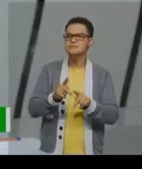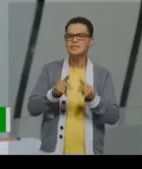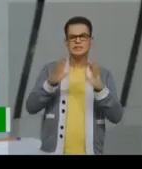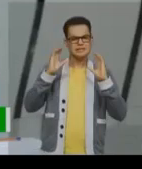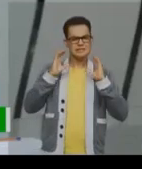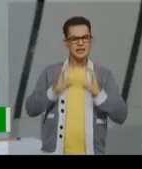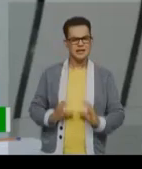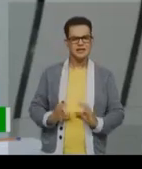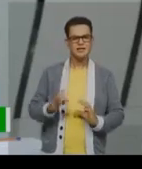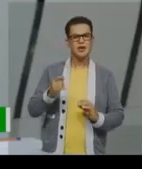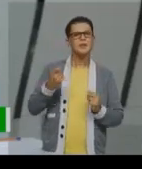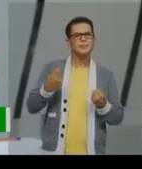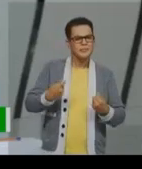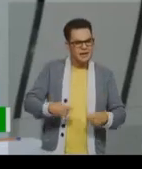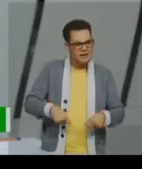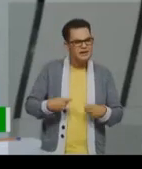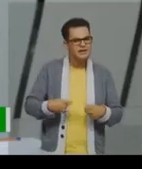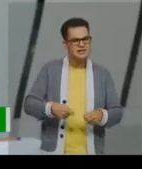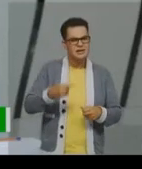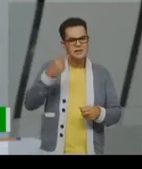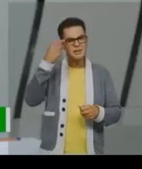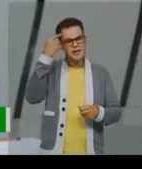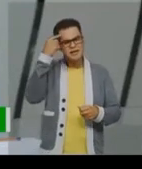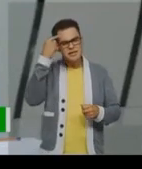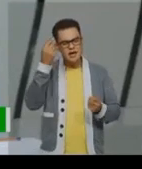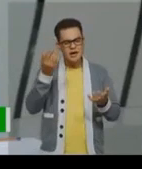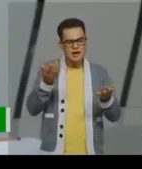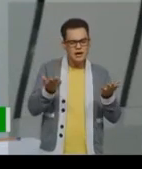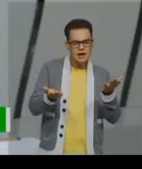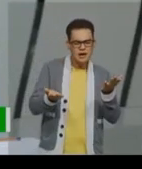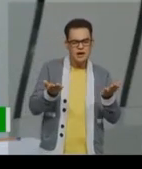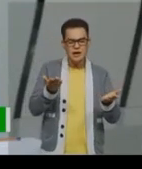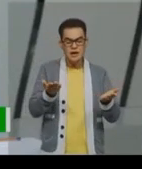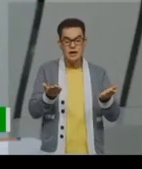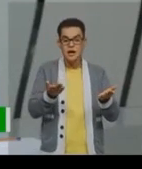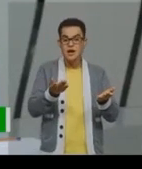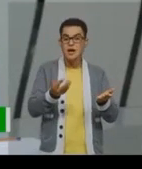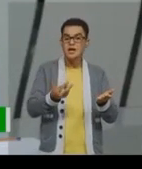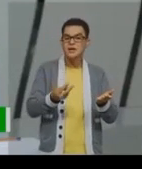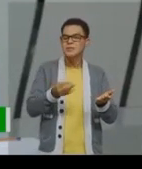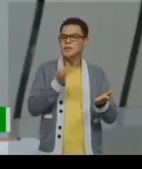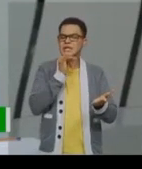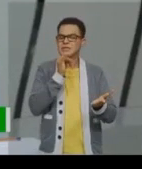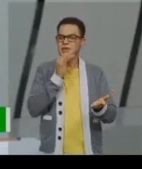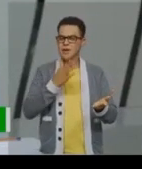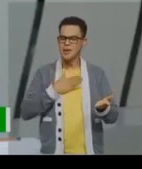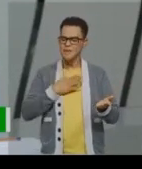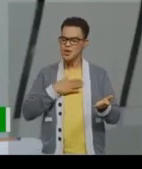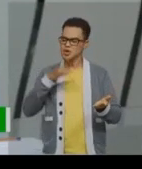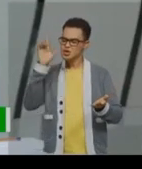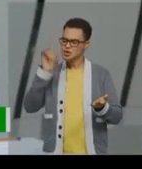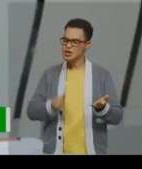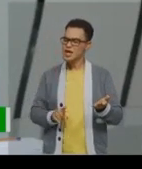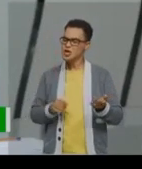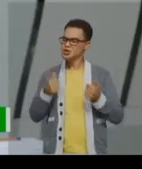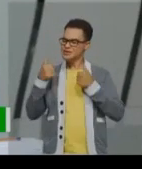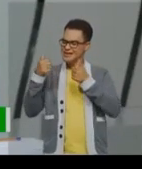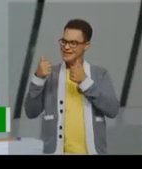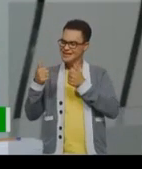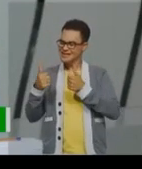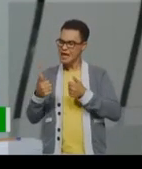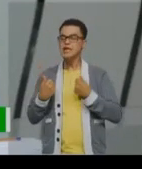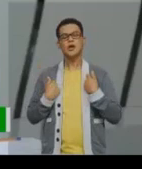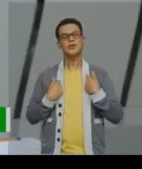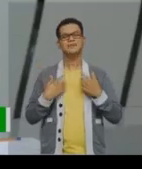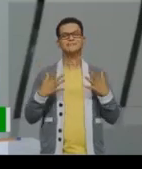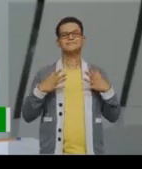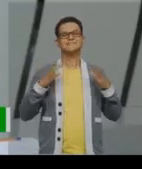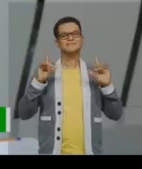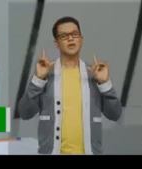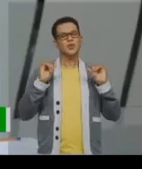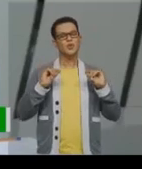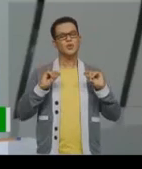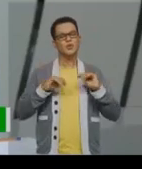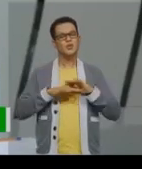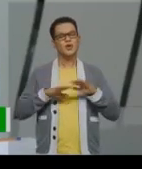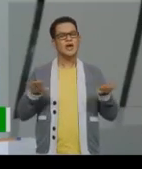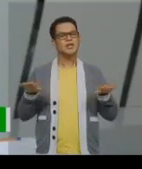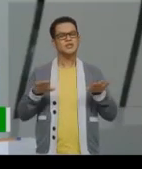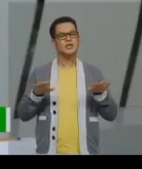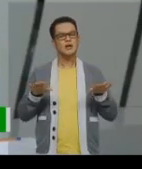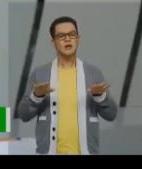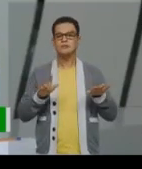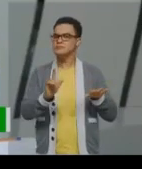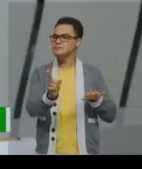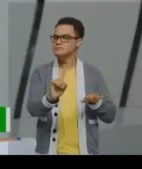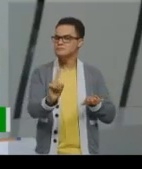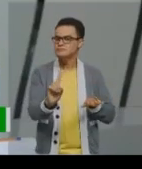em que medida, porque eu não posso só ficar satisfeito porque os meus direitos eles estão sendo, né, eu estou conseguindo meus direitos. Se eu percebo